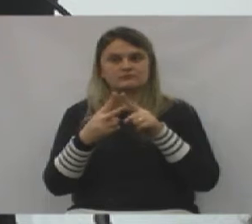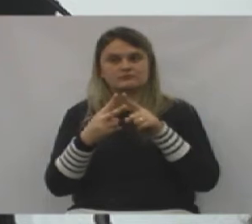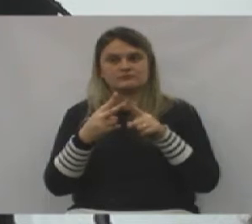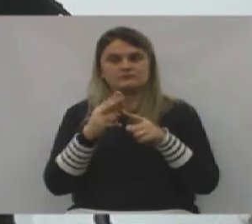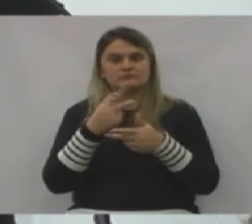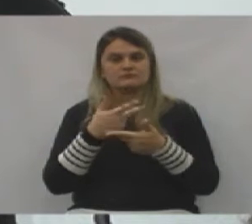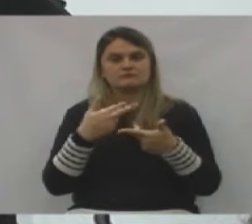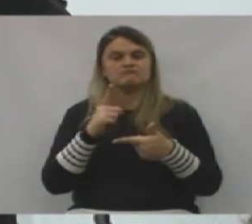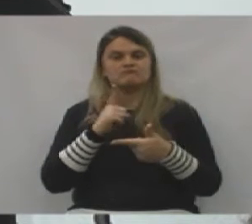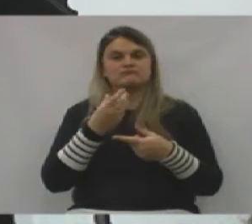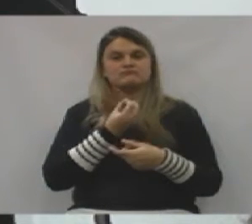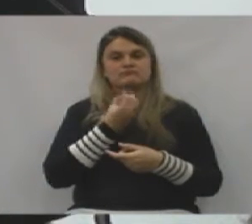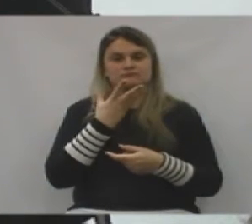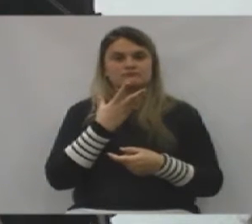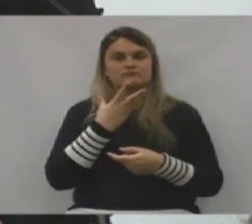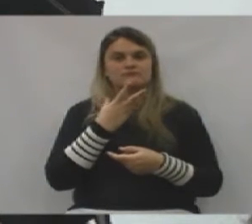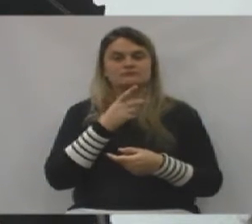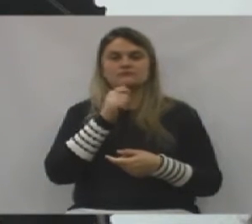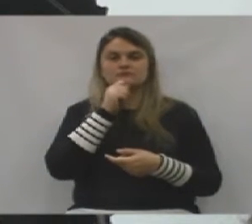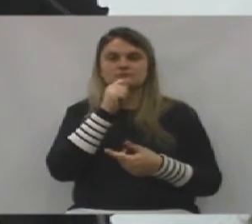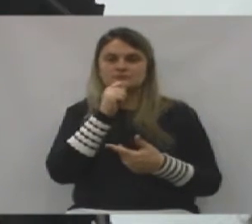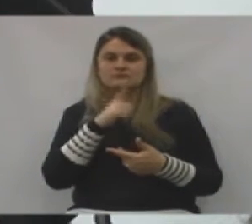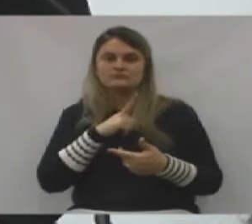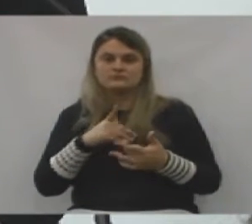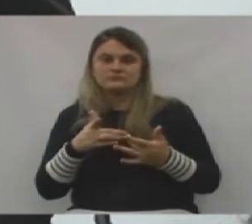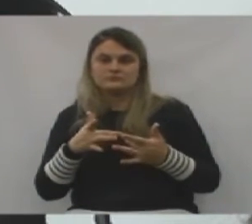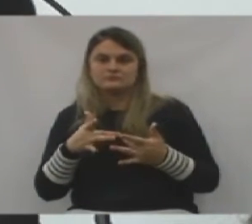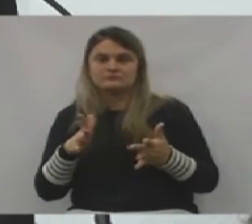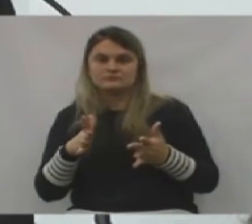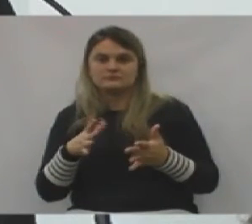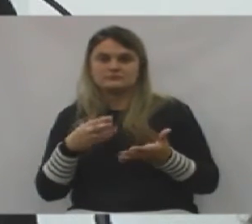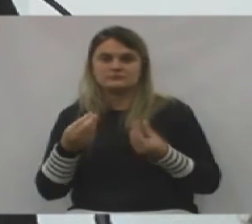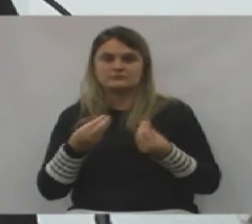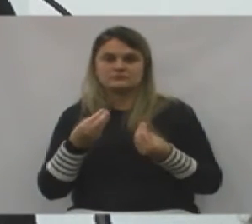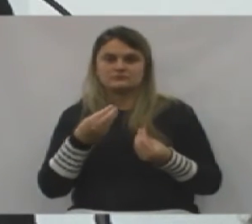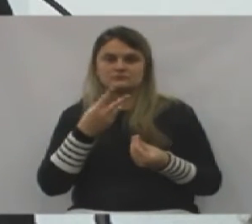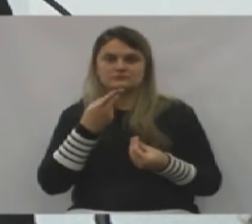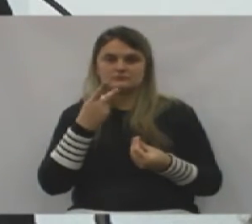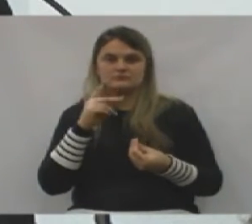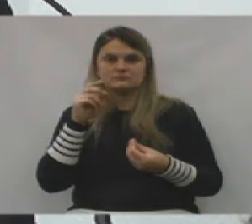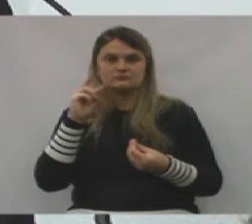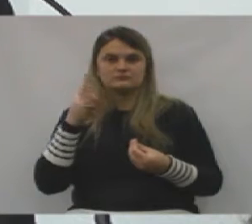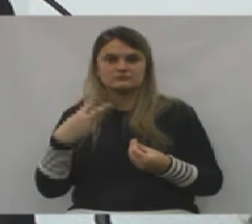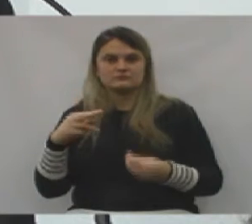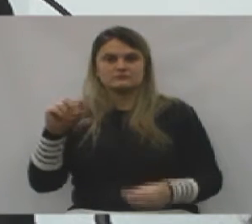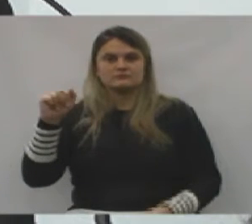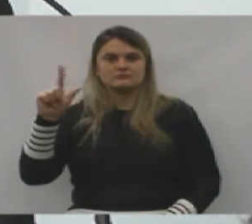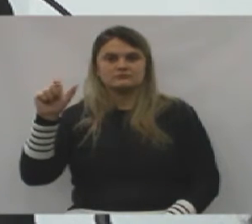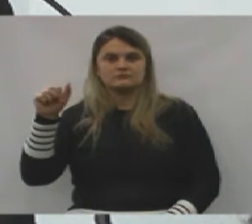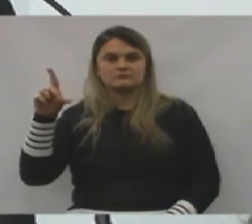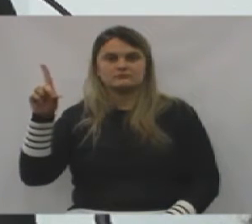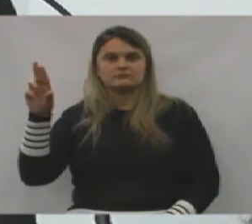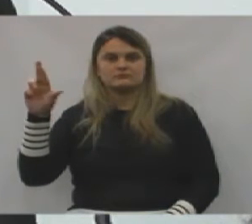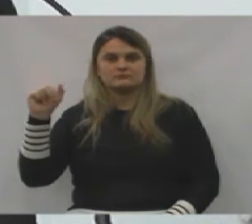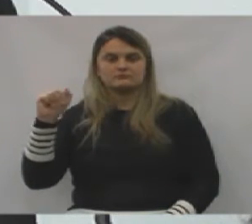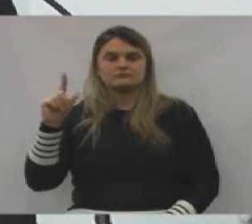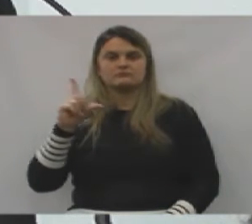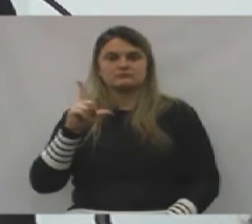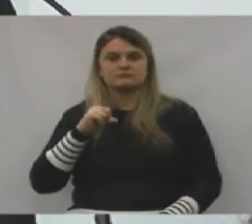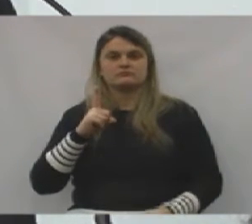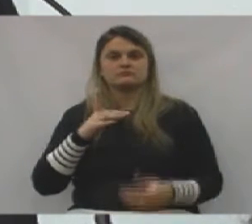Aí que foi o bacana. Mas só que ainda tinha uma sobrinha, como diz a minha amiga Alandra, mas que é